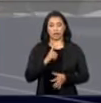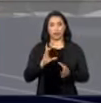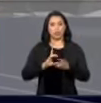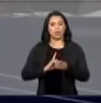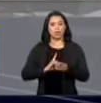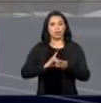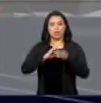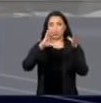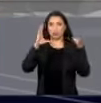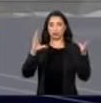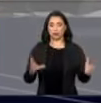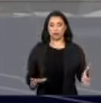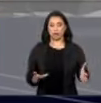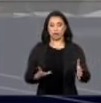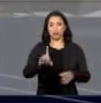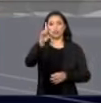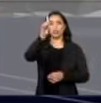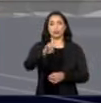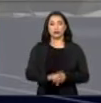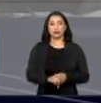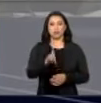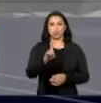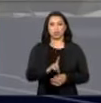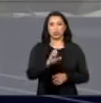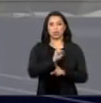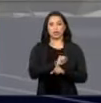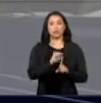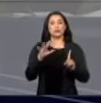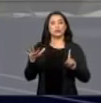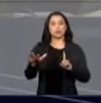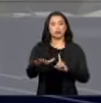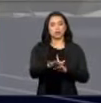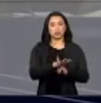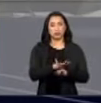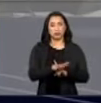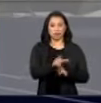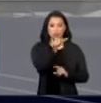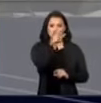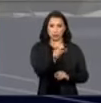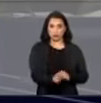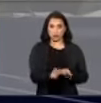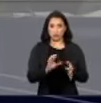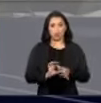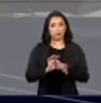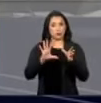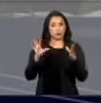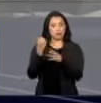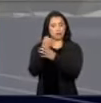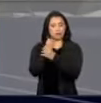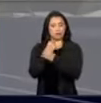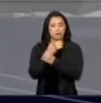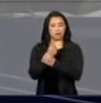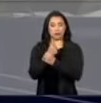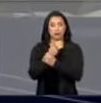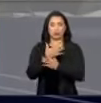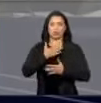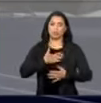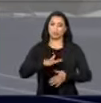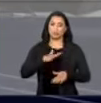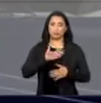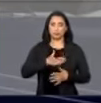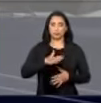a assegurar o exercício dos direitos sociais individuais, a liberdade, a segurança, o bem-estar,